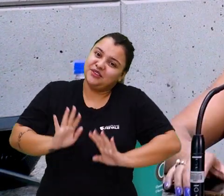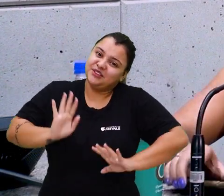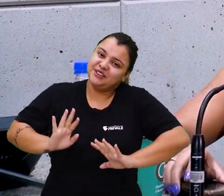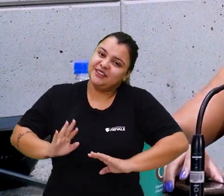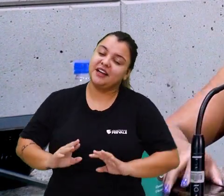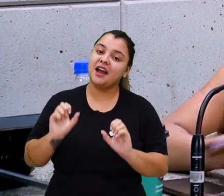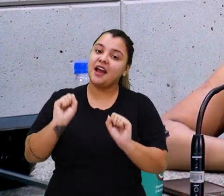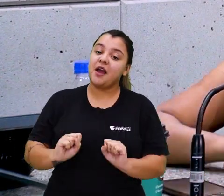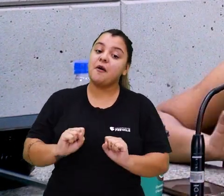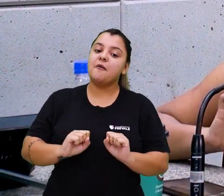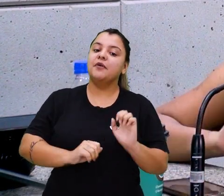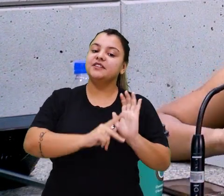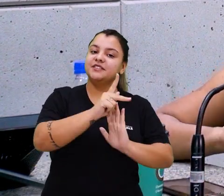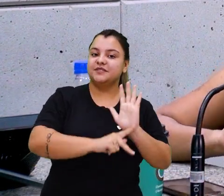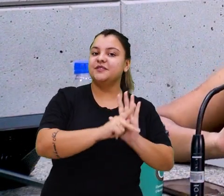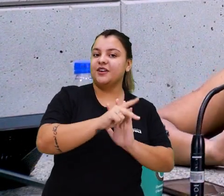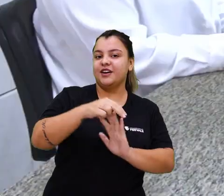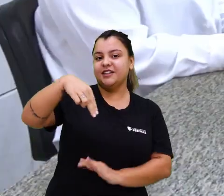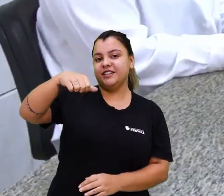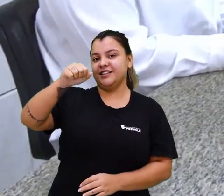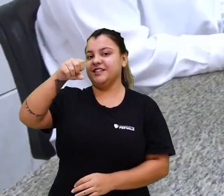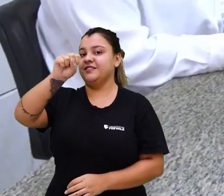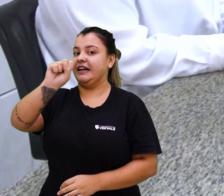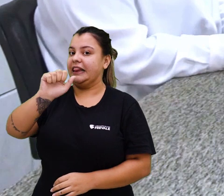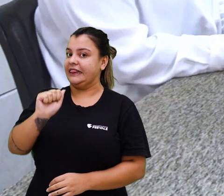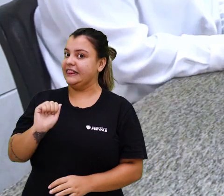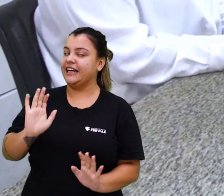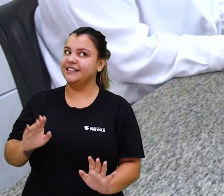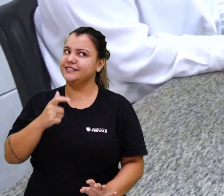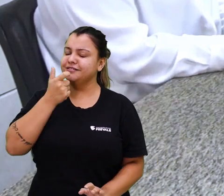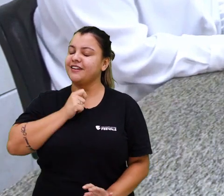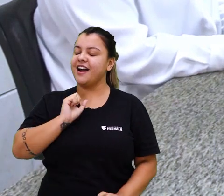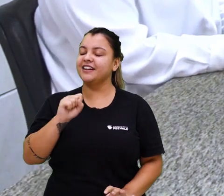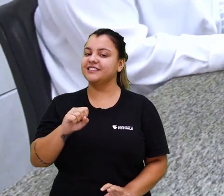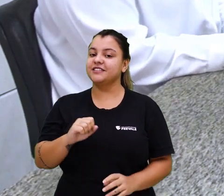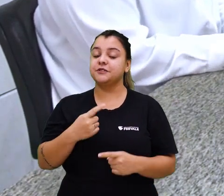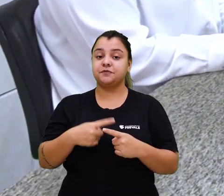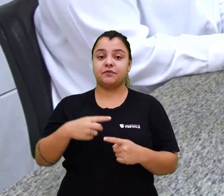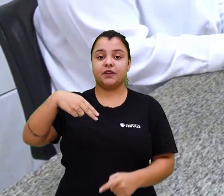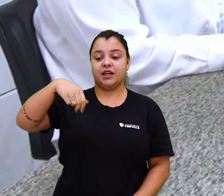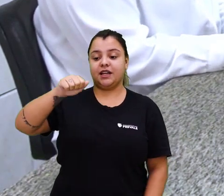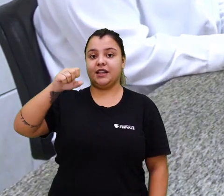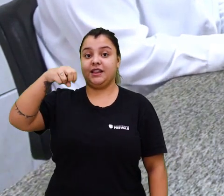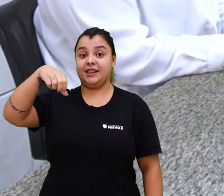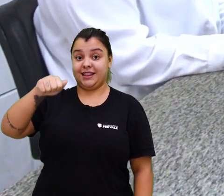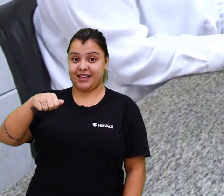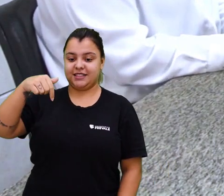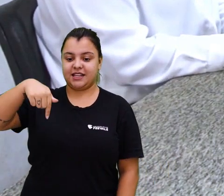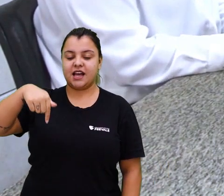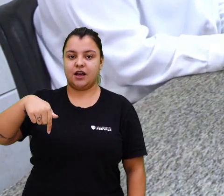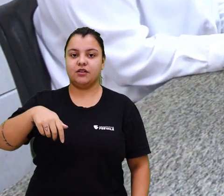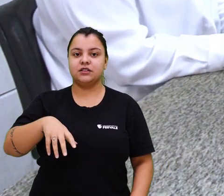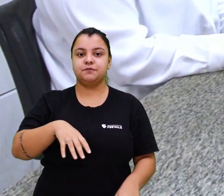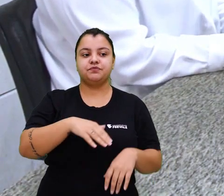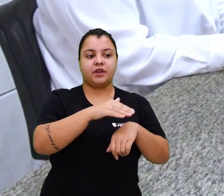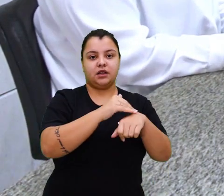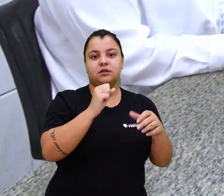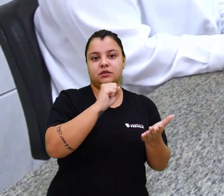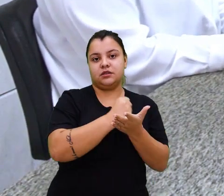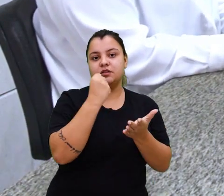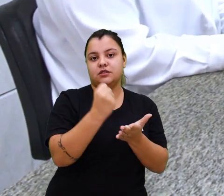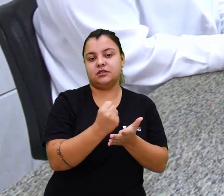ainda acho que eu vou fazer um projeto pra Nasa Eu ainda acho porque a nas agora contratou um físico médico